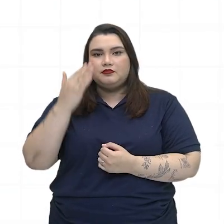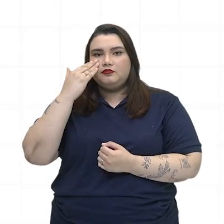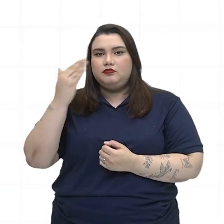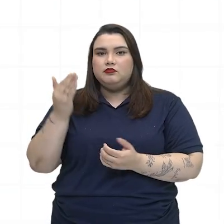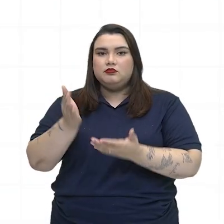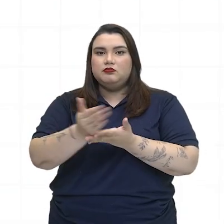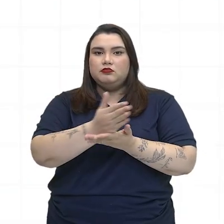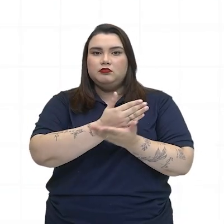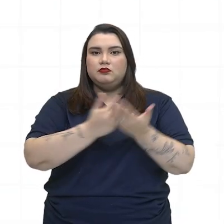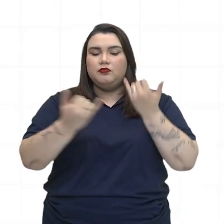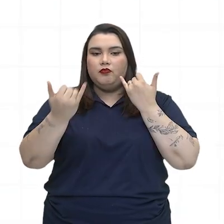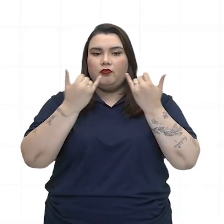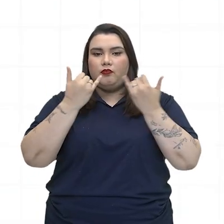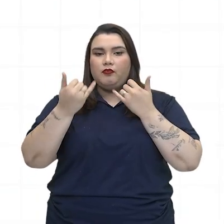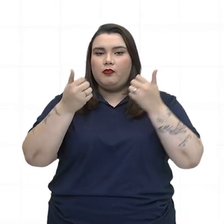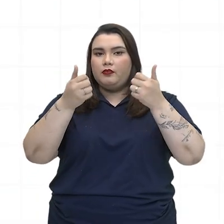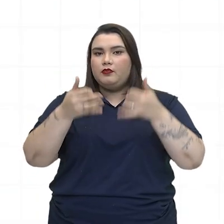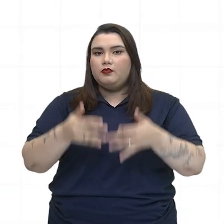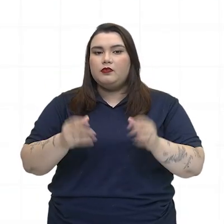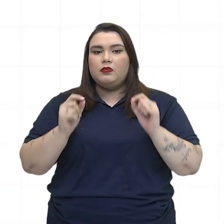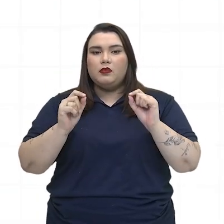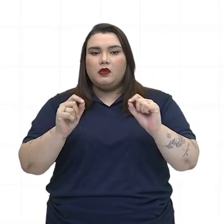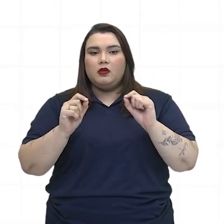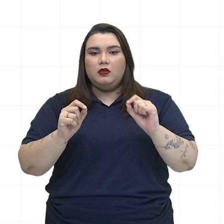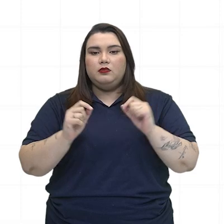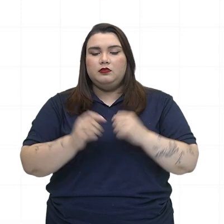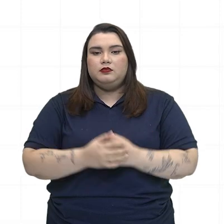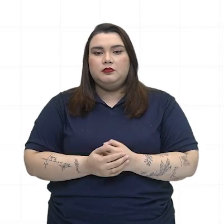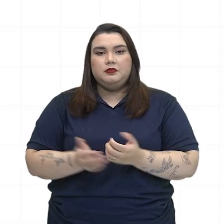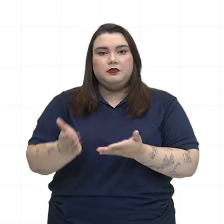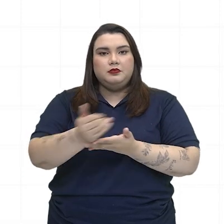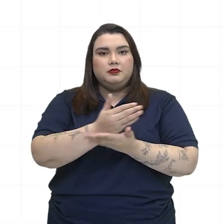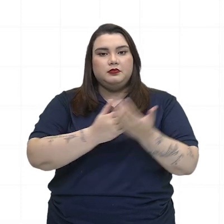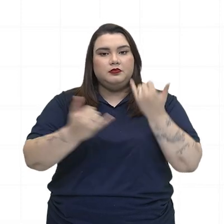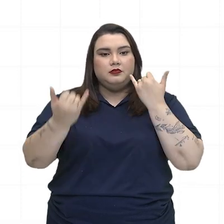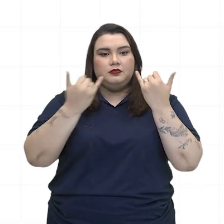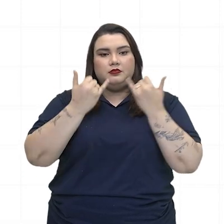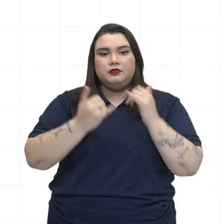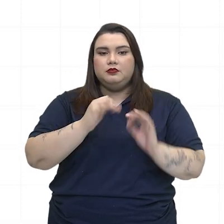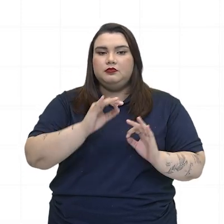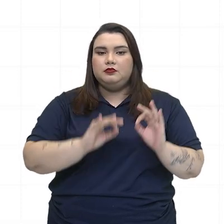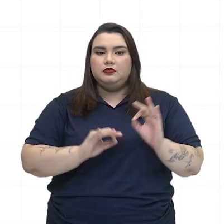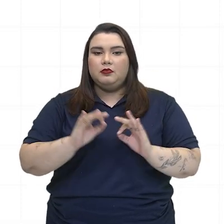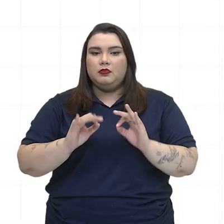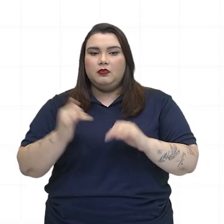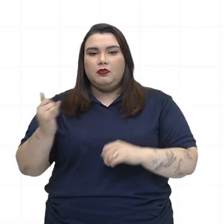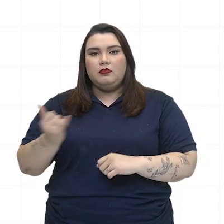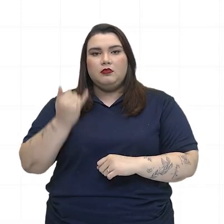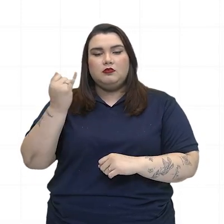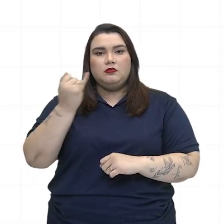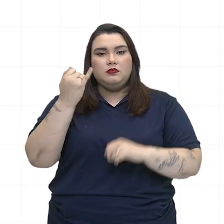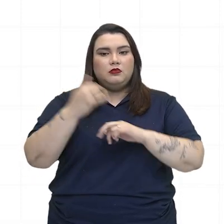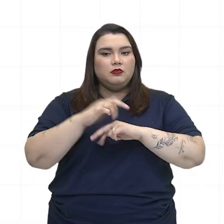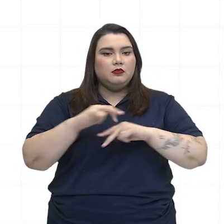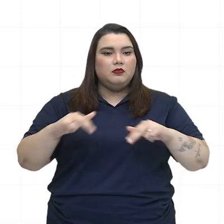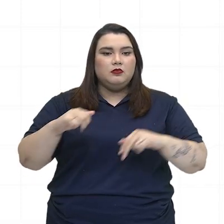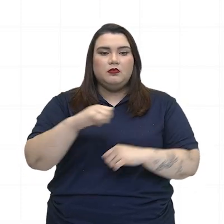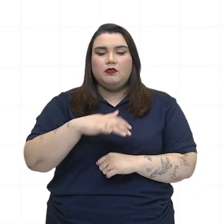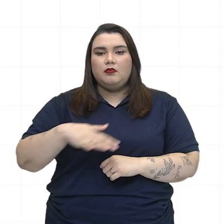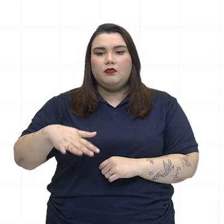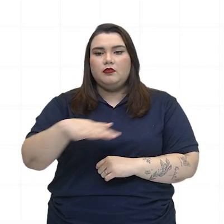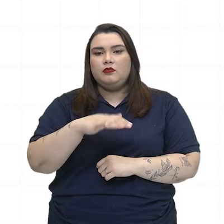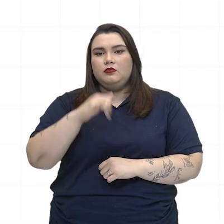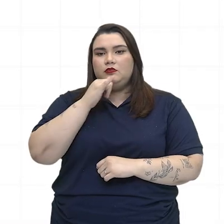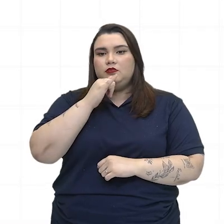Então, coleta de dados, sua definição, A coleta de dados é um processo fundamental em diversas